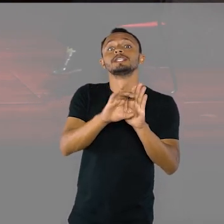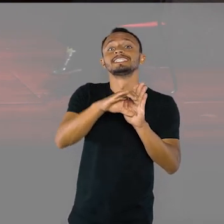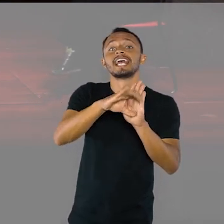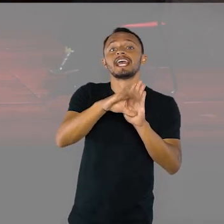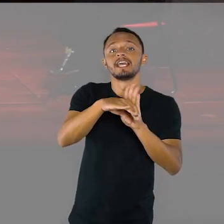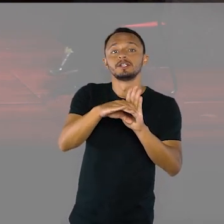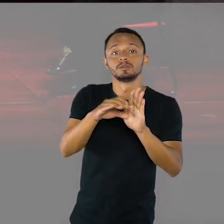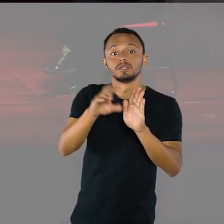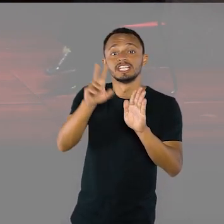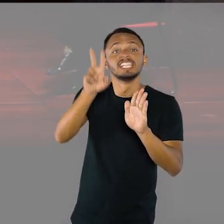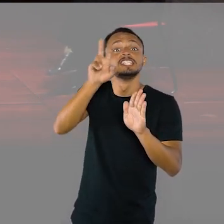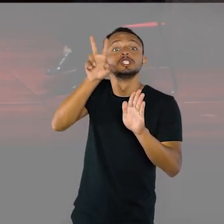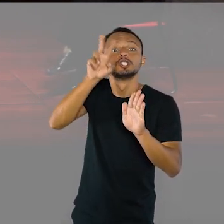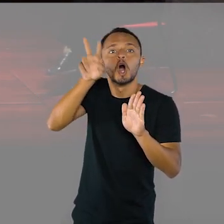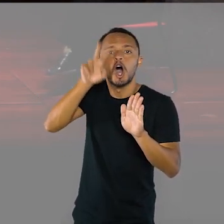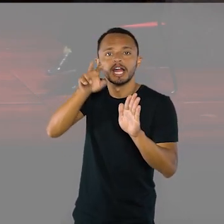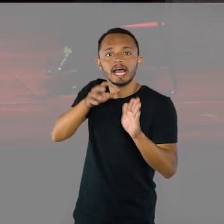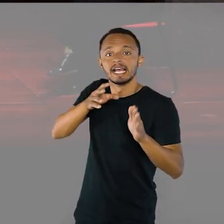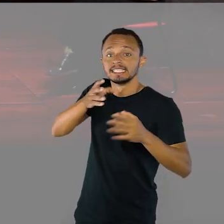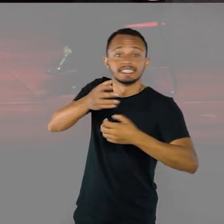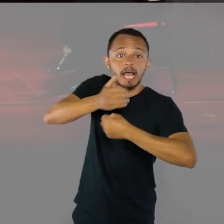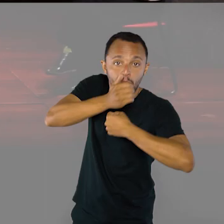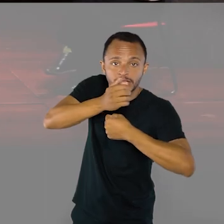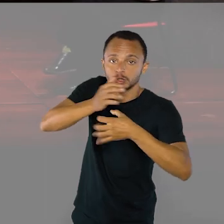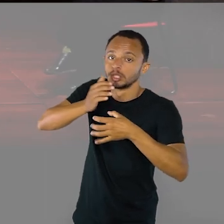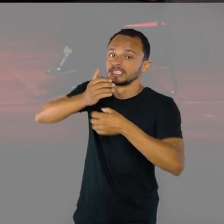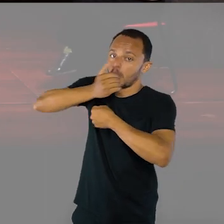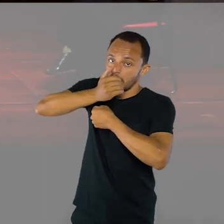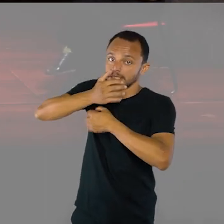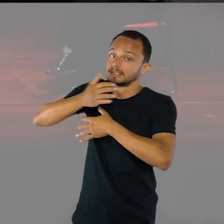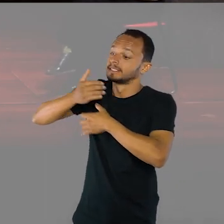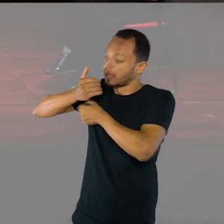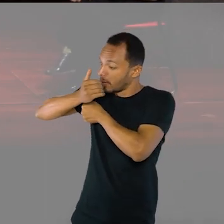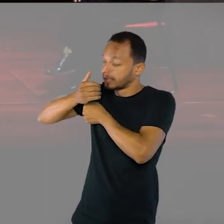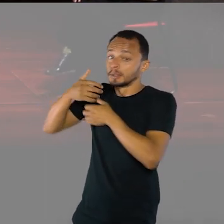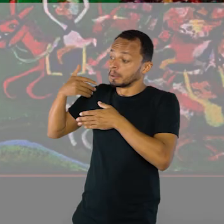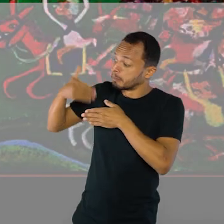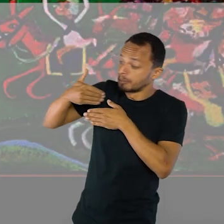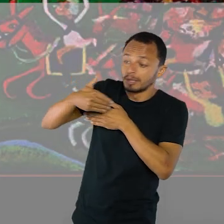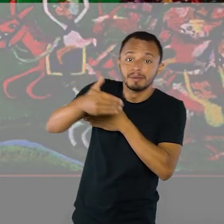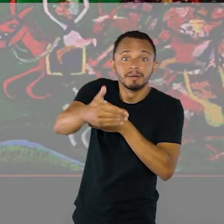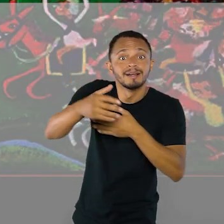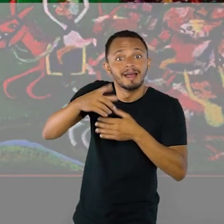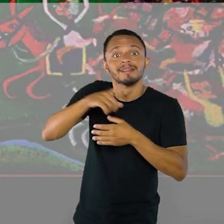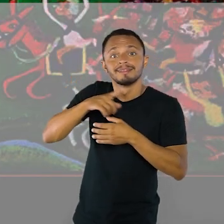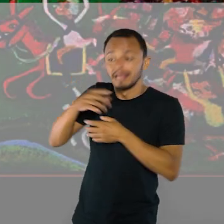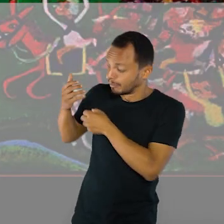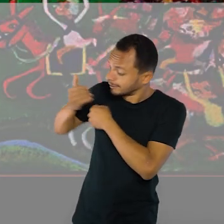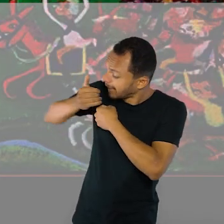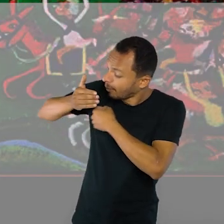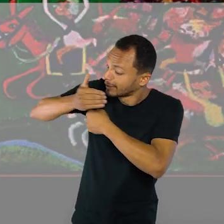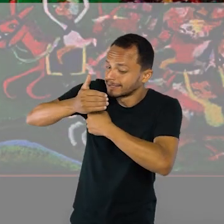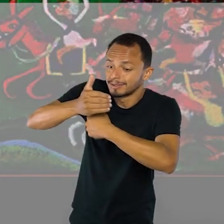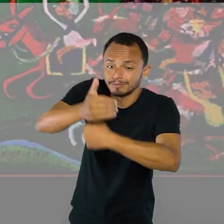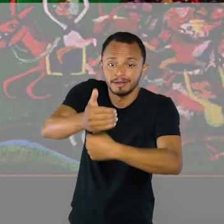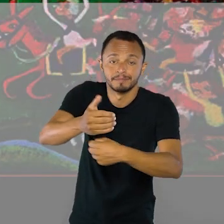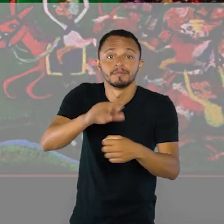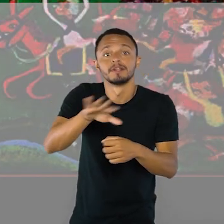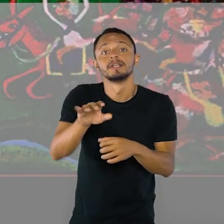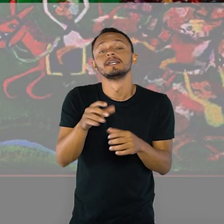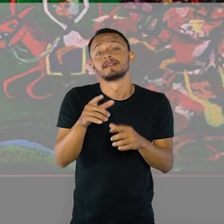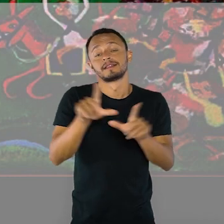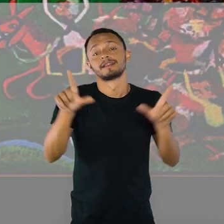história. Mas, se isso tudo está acontecendo, vale a pena a gente falar de outros ecos do grito para terminar, então, essa palestra. Pode ir